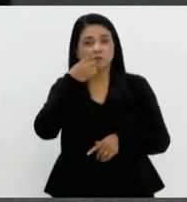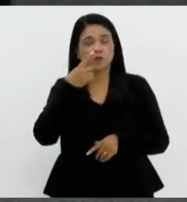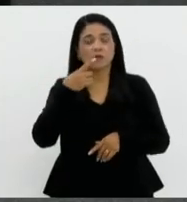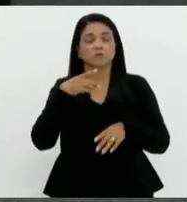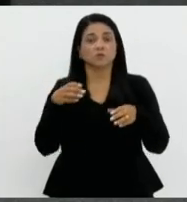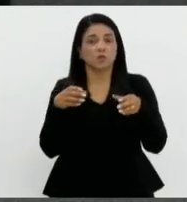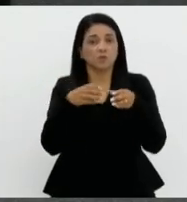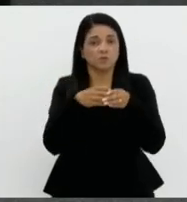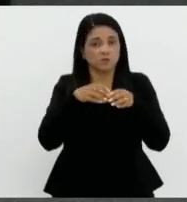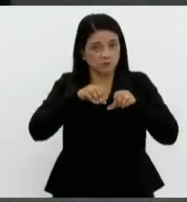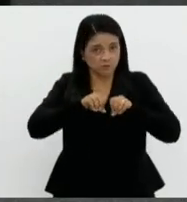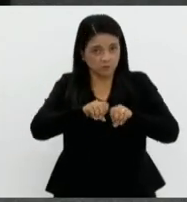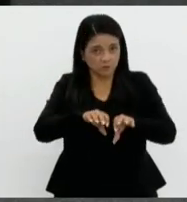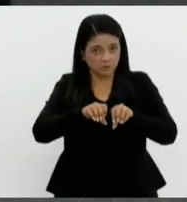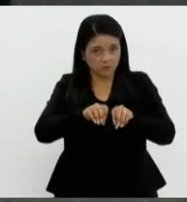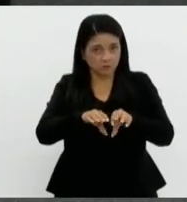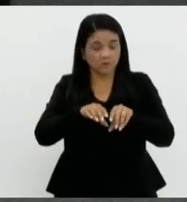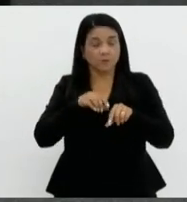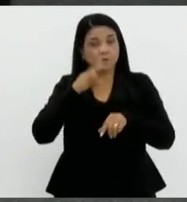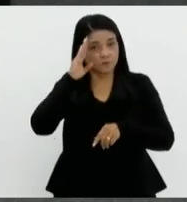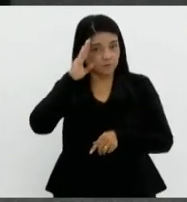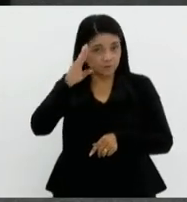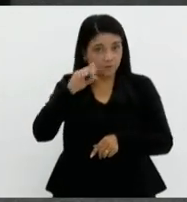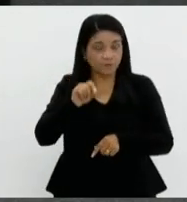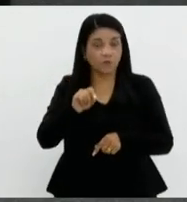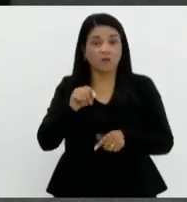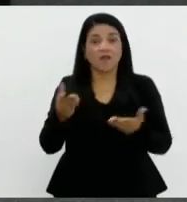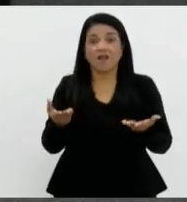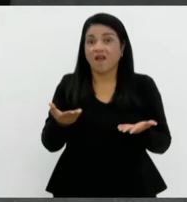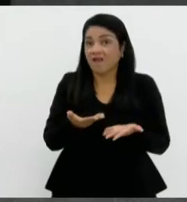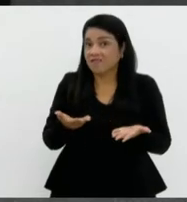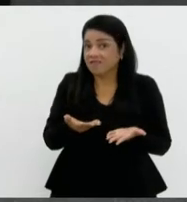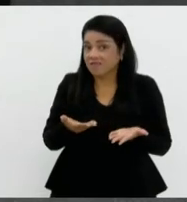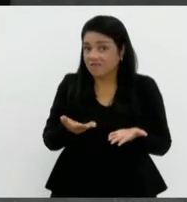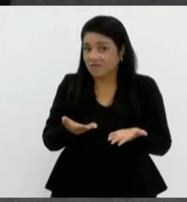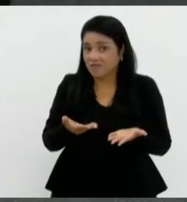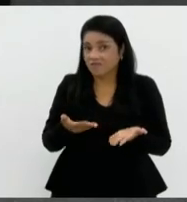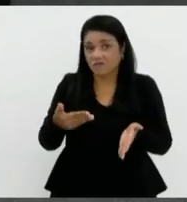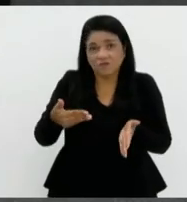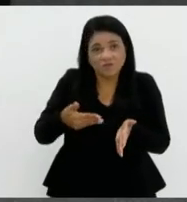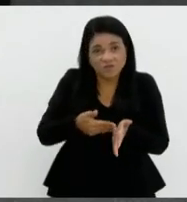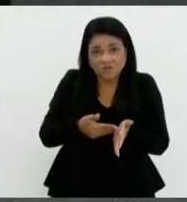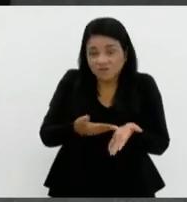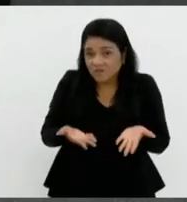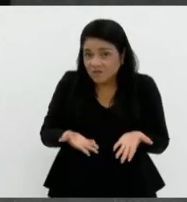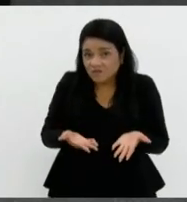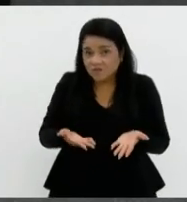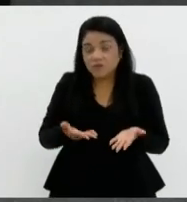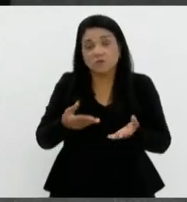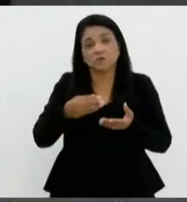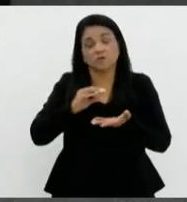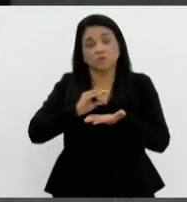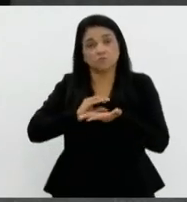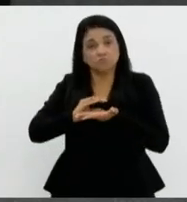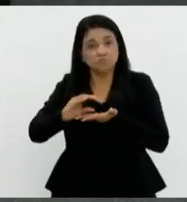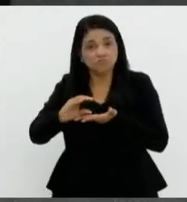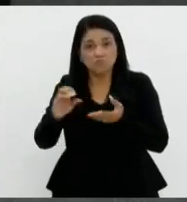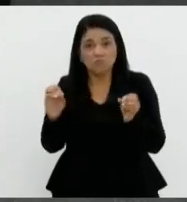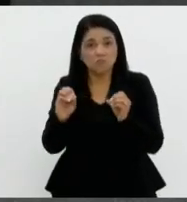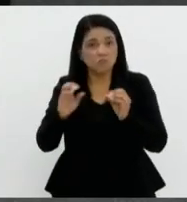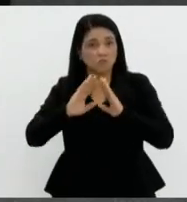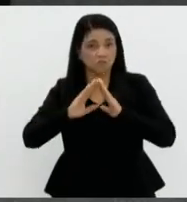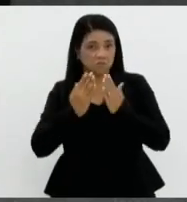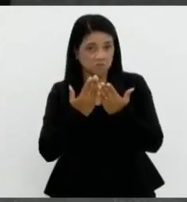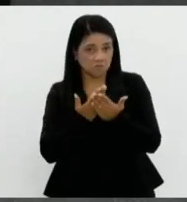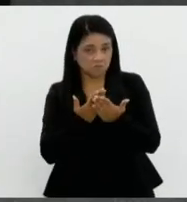Educação, que é o seguinte: até agora não foram repassadas as unidades escolares, portanto as escolas